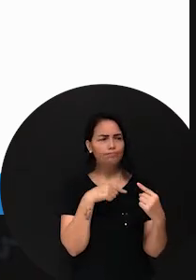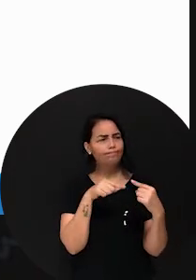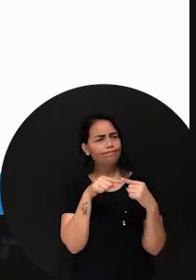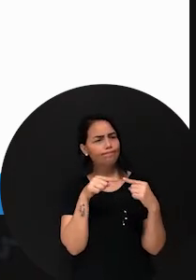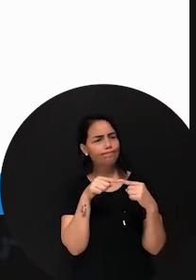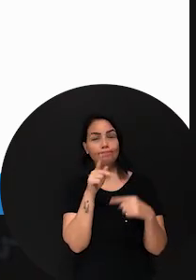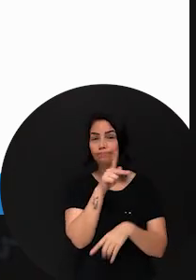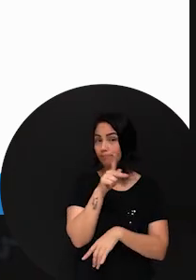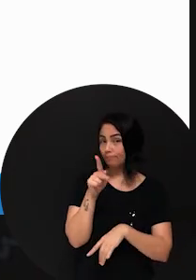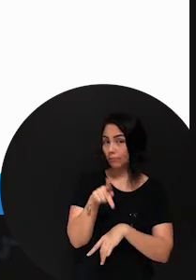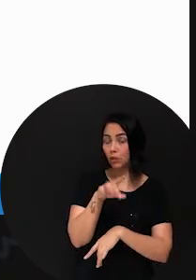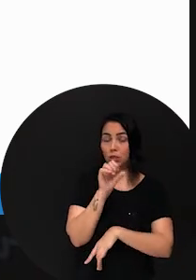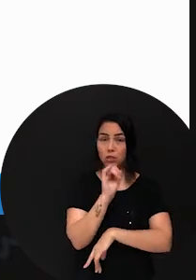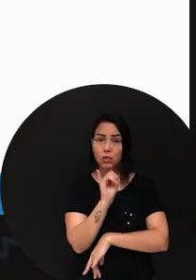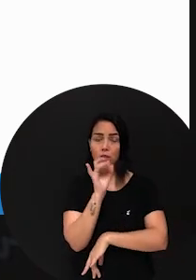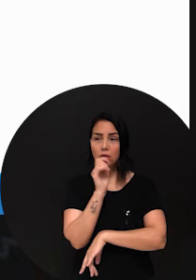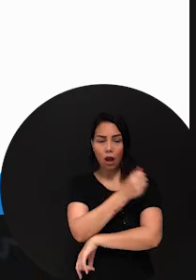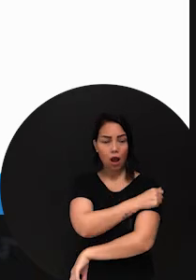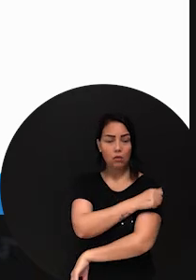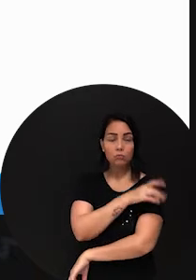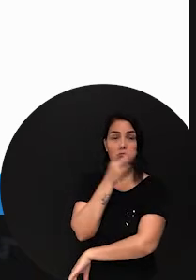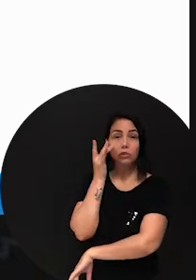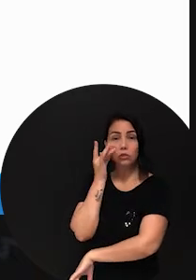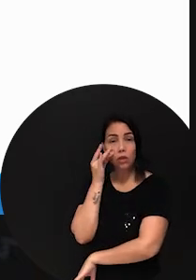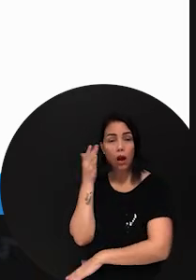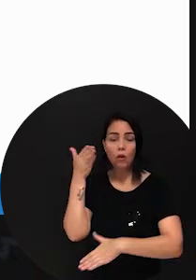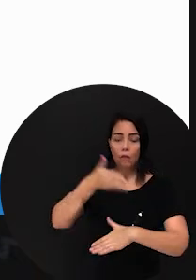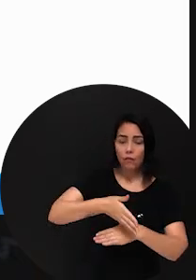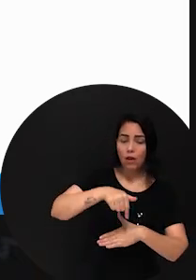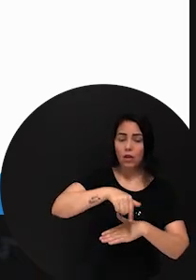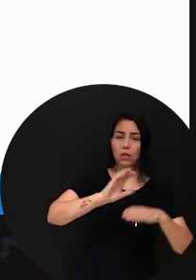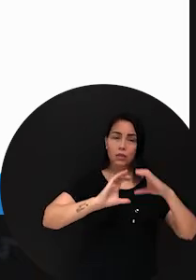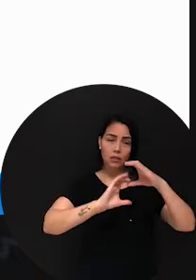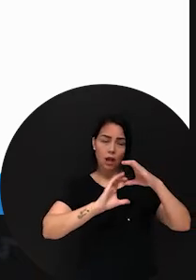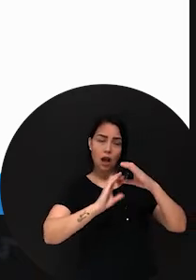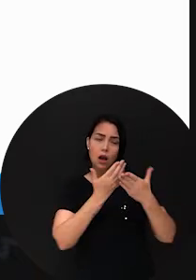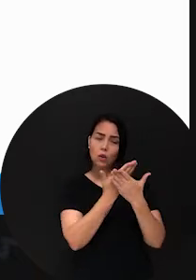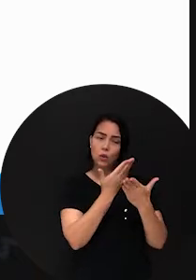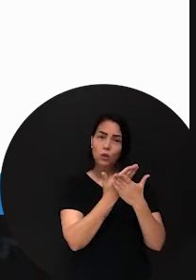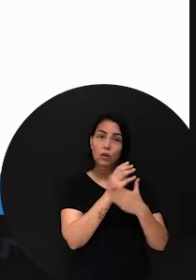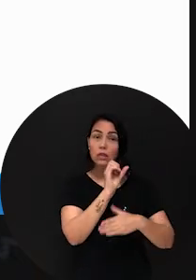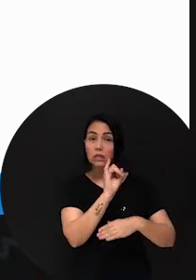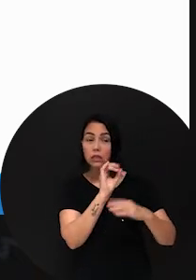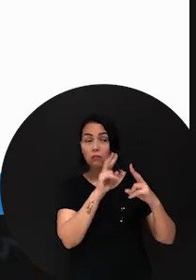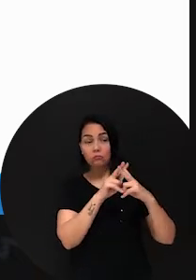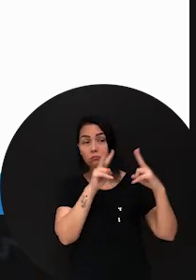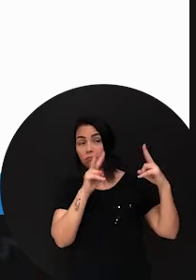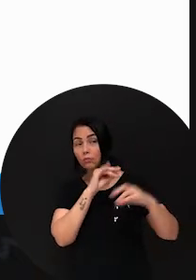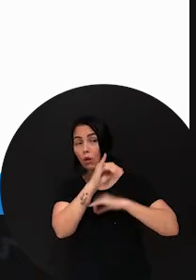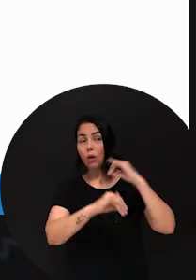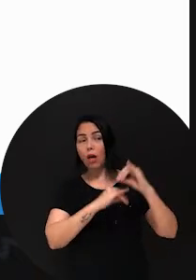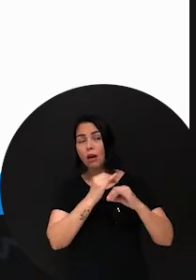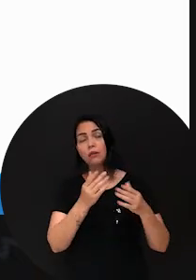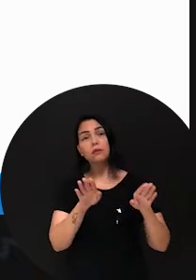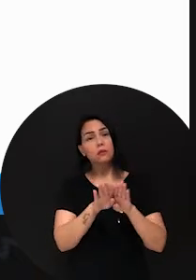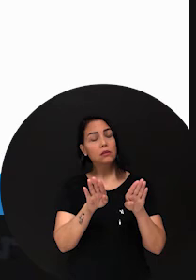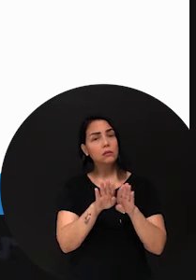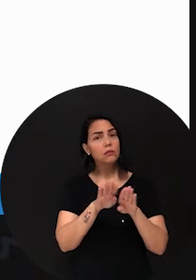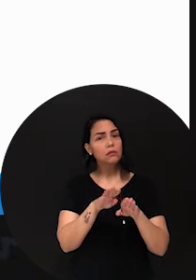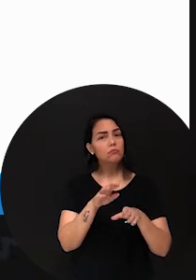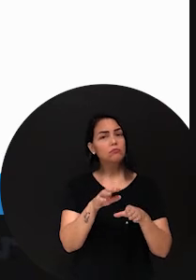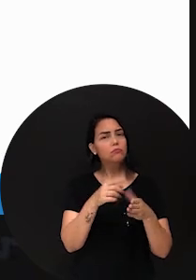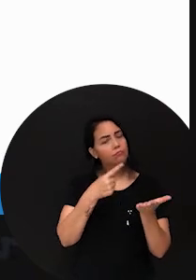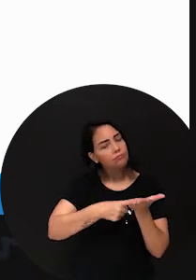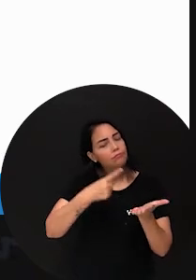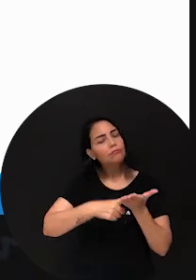aluno, se for presencial, já vem até aqui na SCAR fazer a sua aula, e se for online, então, também dentro do dia e horário